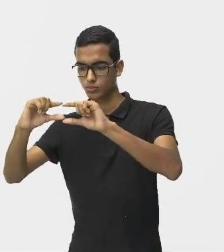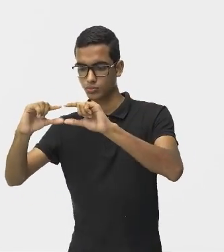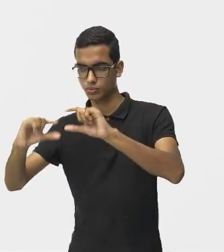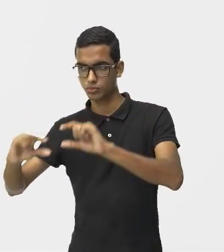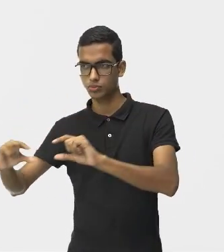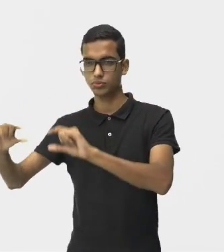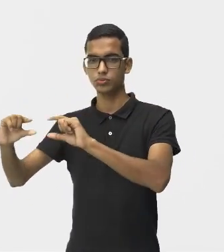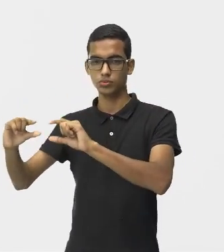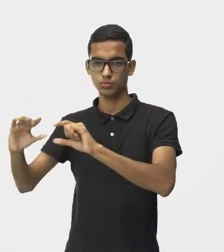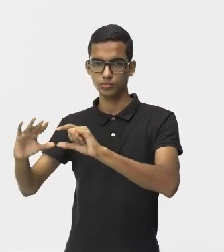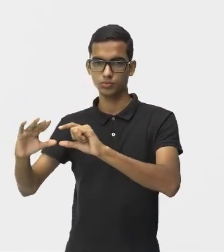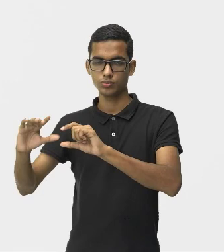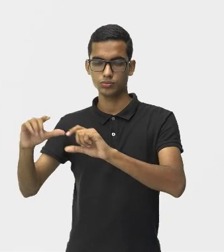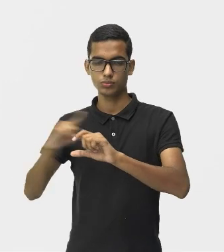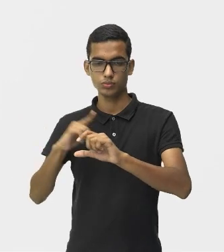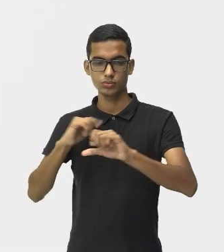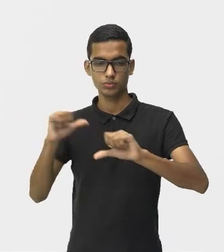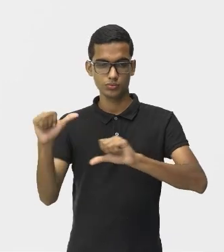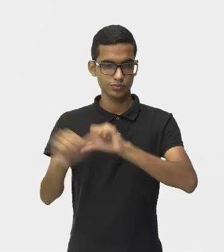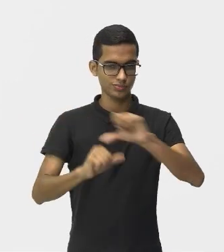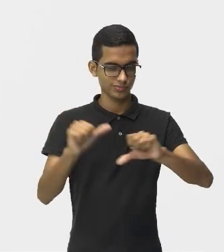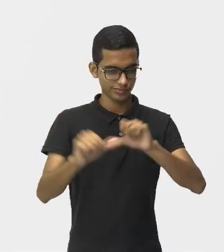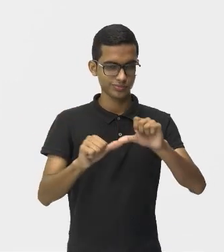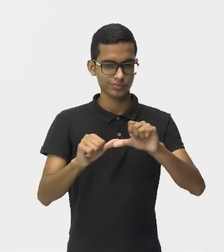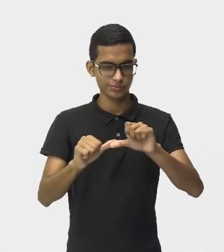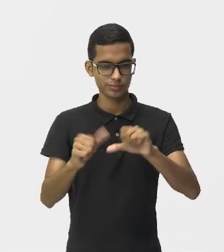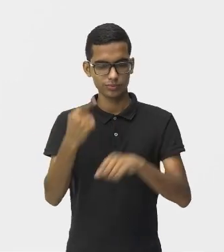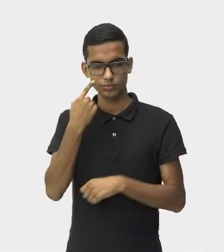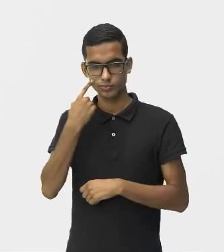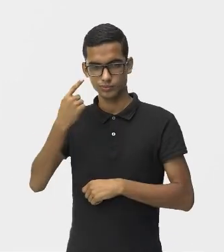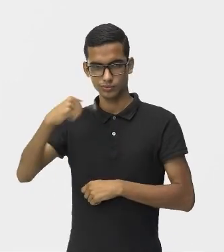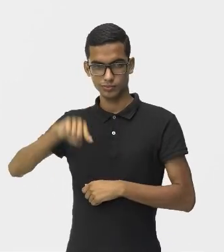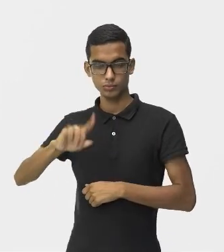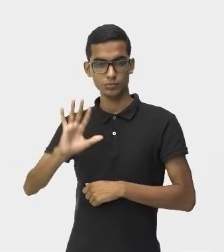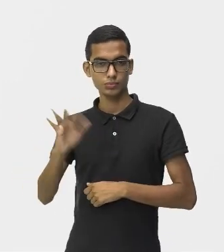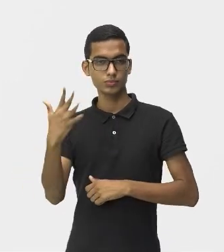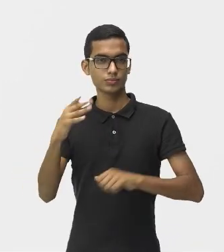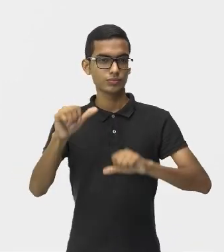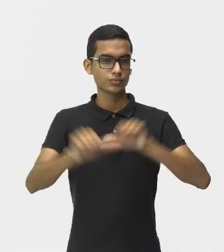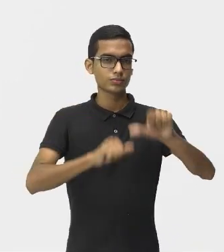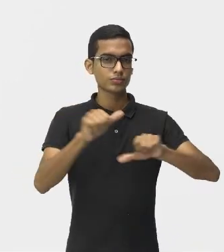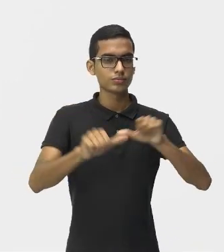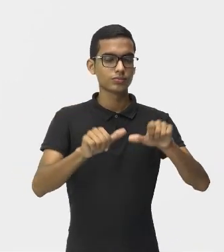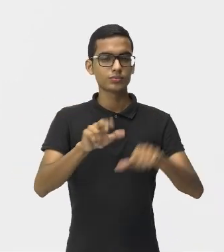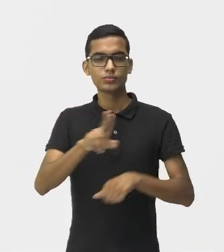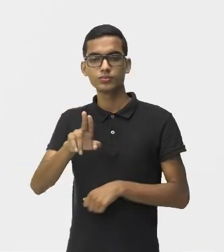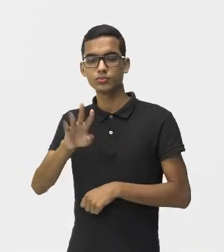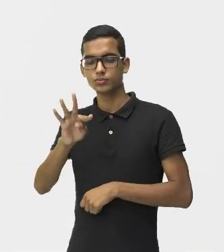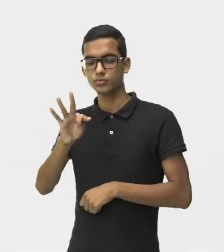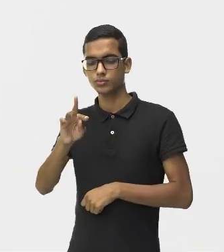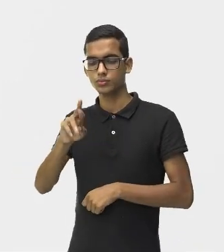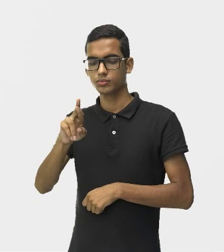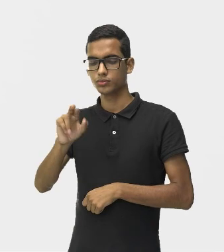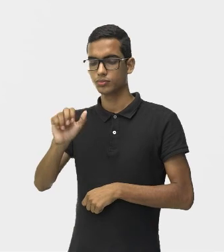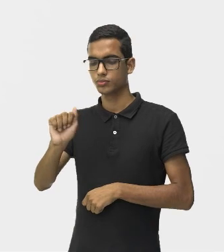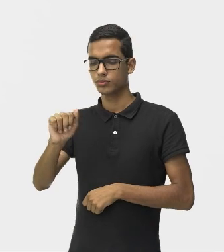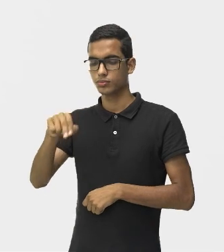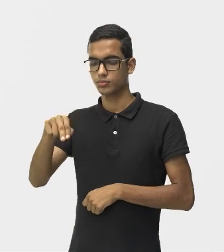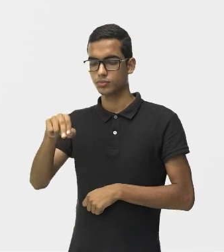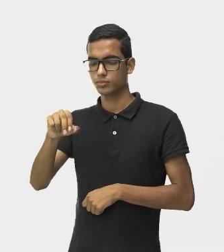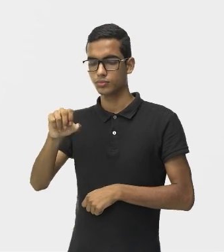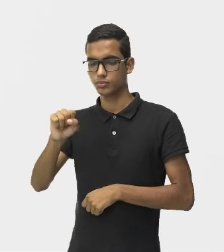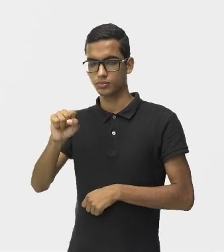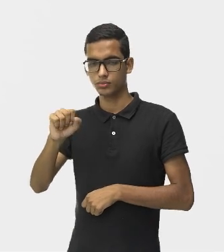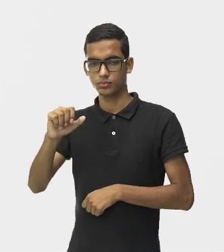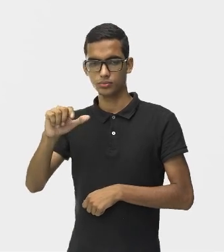ocorreu uma troca, né? Ocorreu aquela mutação cromossômica que a gente chama de translocação. Olha o que